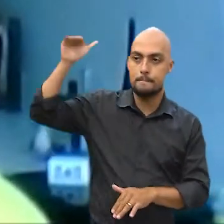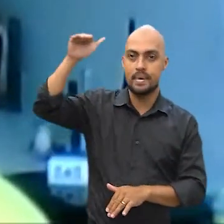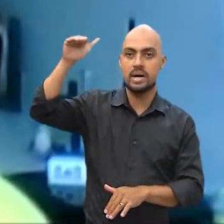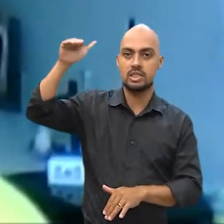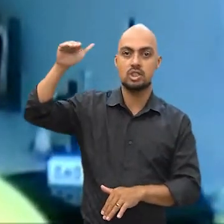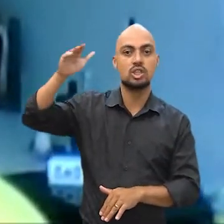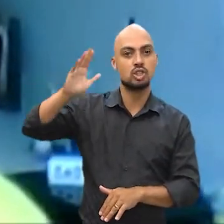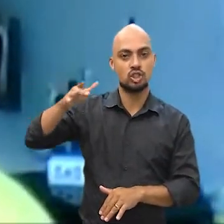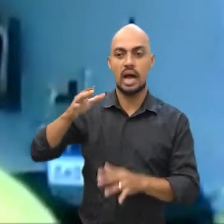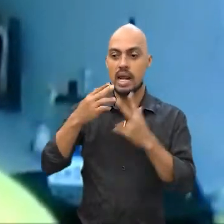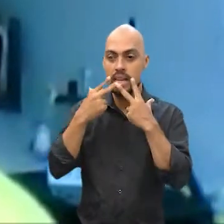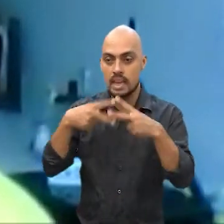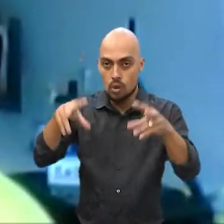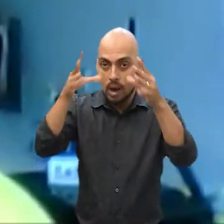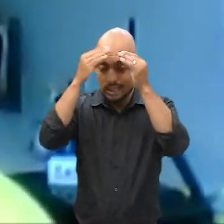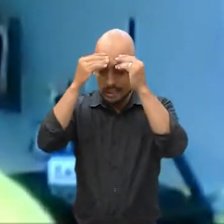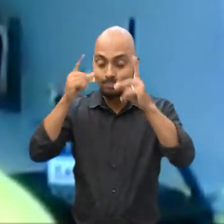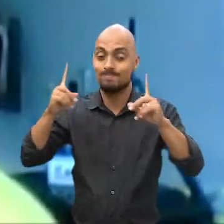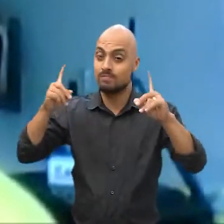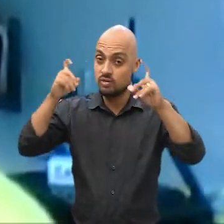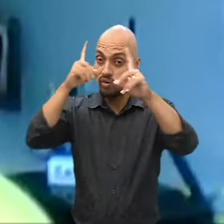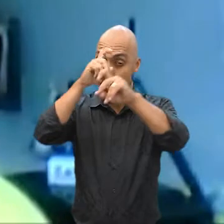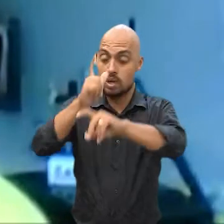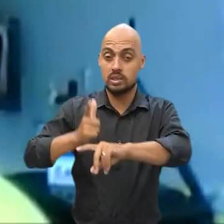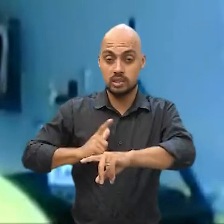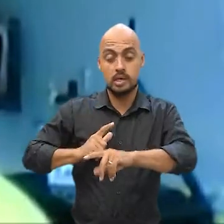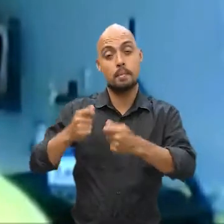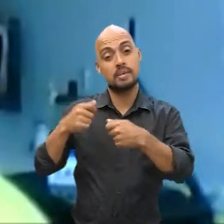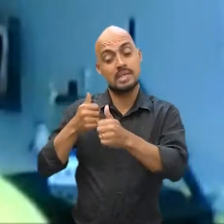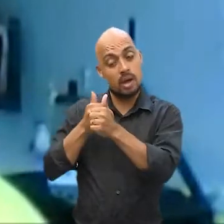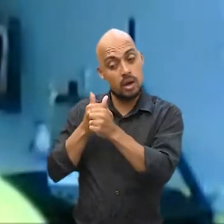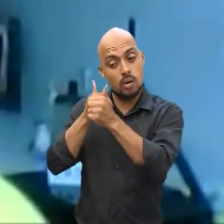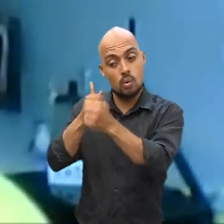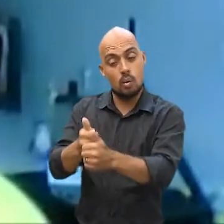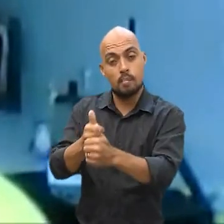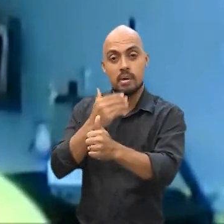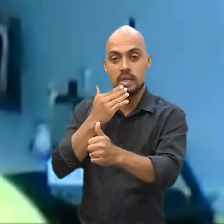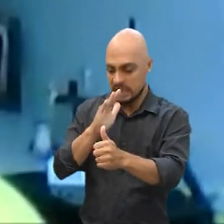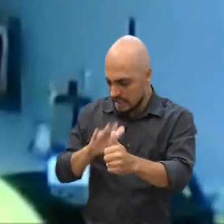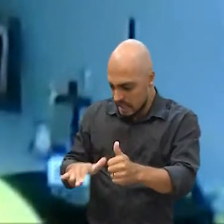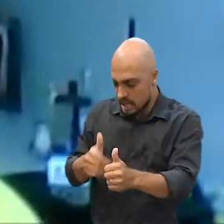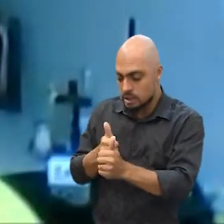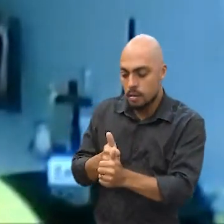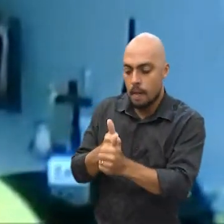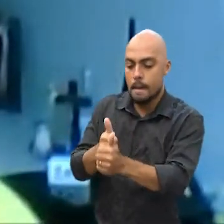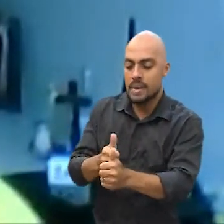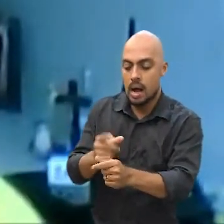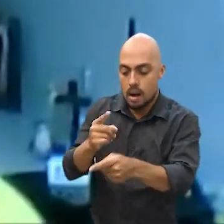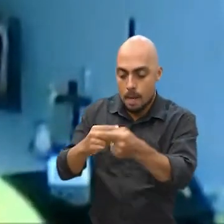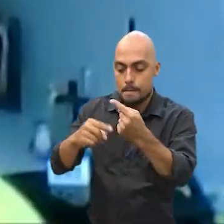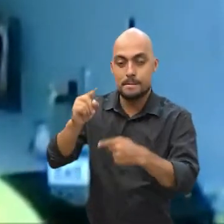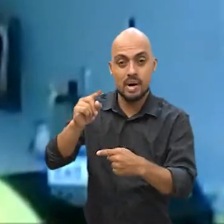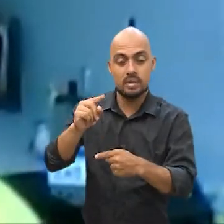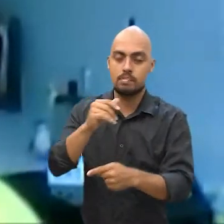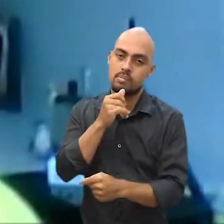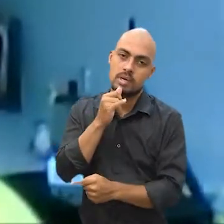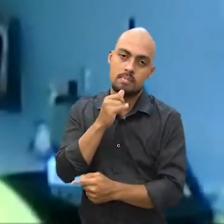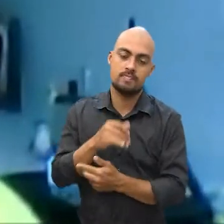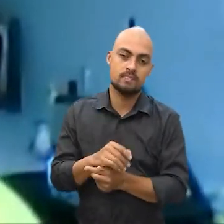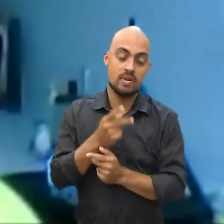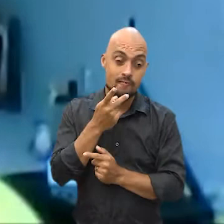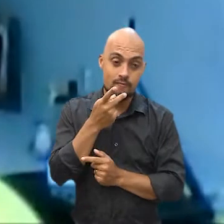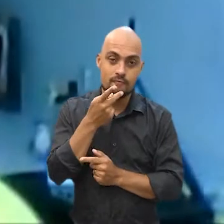de linguagem, né? Então, o quanto que é importante ser acompanhado desde cedo no desenvolvimento infantil, né? A fala, se